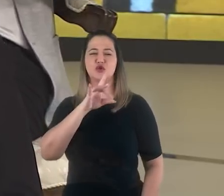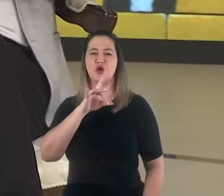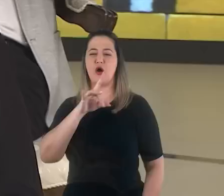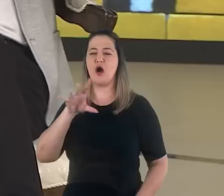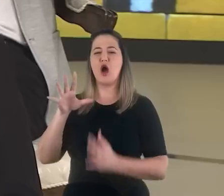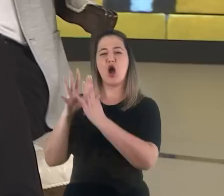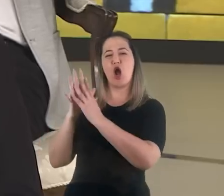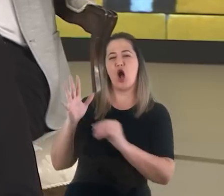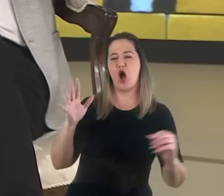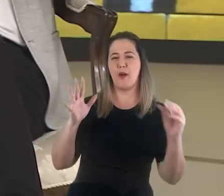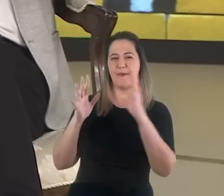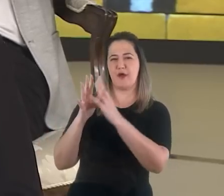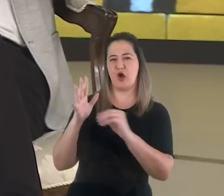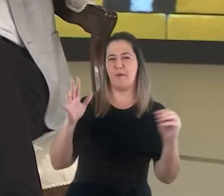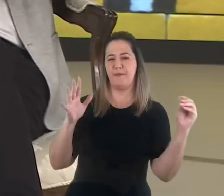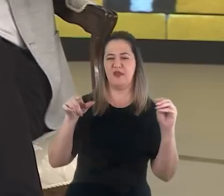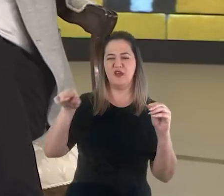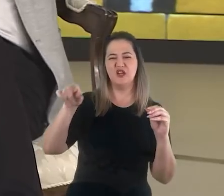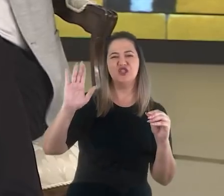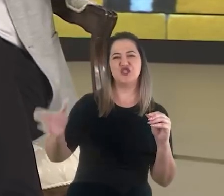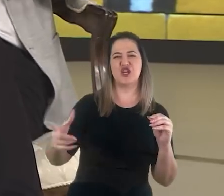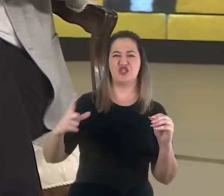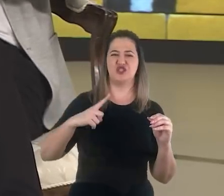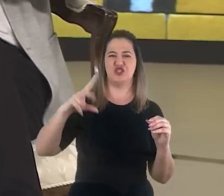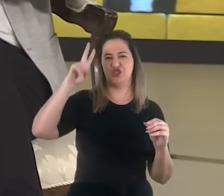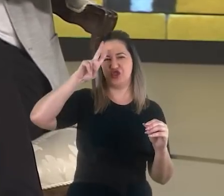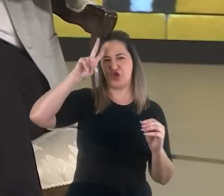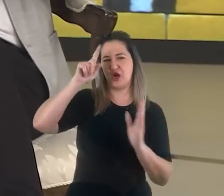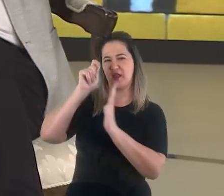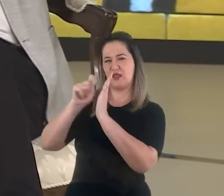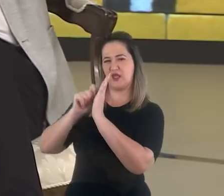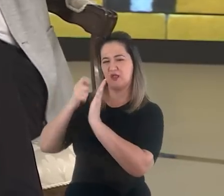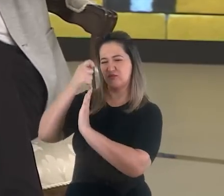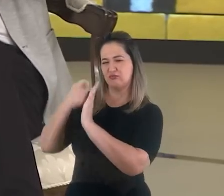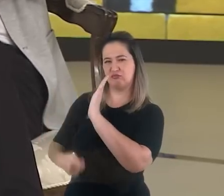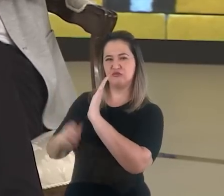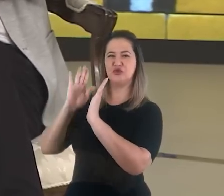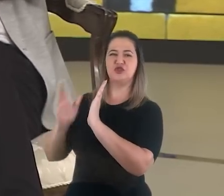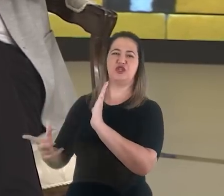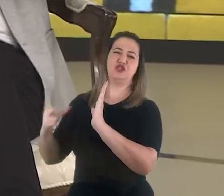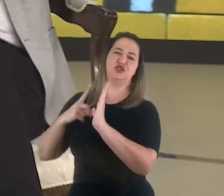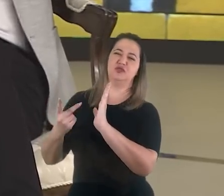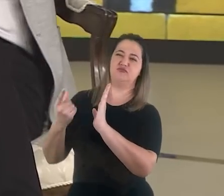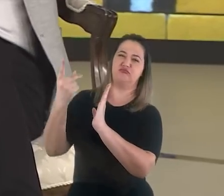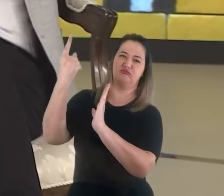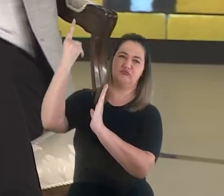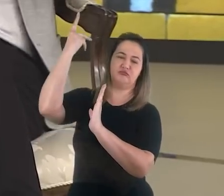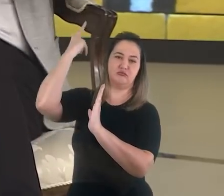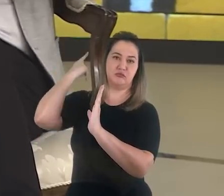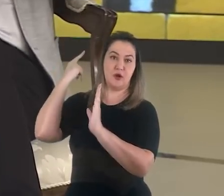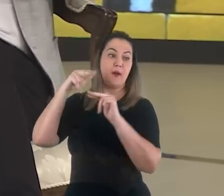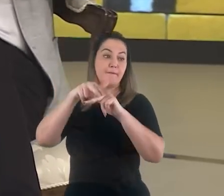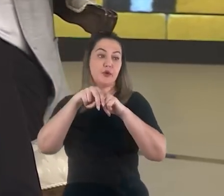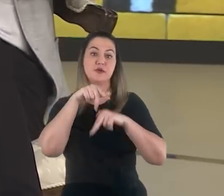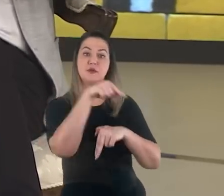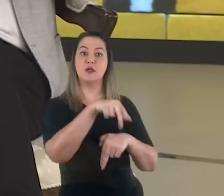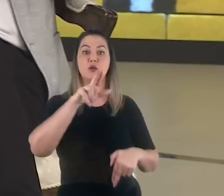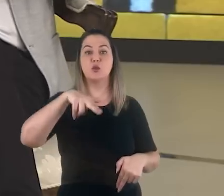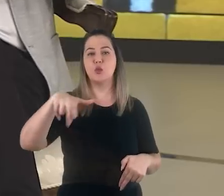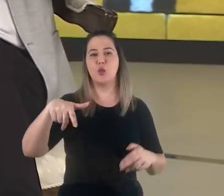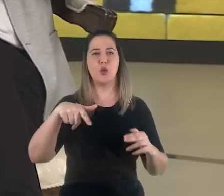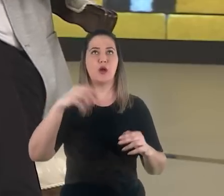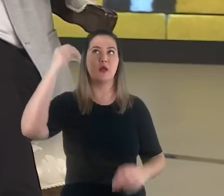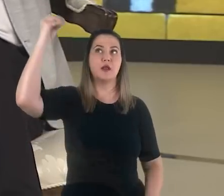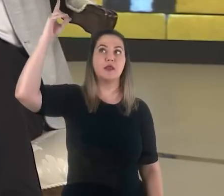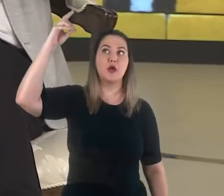prova de que o capítulo 2 de Daniel, se não o livro inteiro de Daniel, não poderia ter sido escrito antes dessa época, e mais,